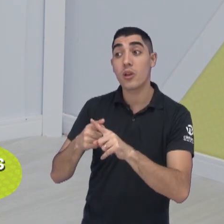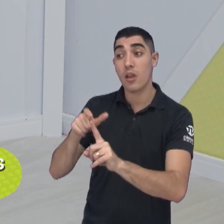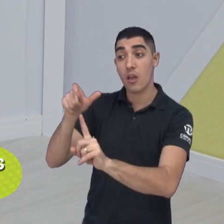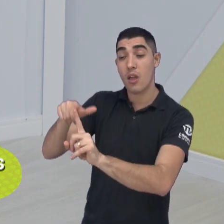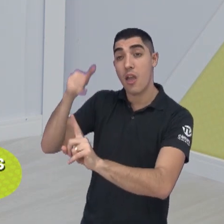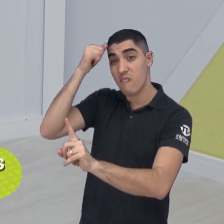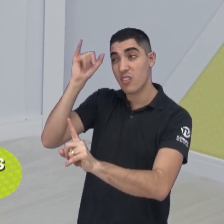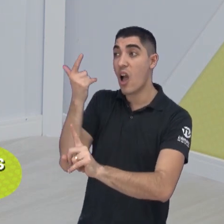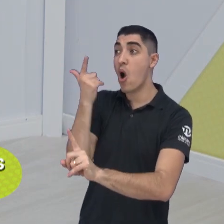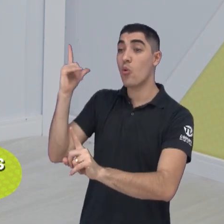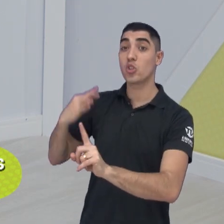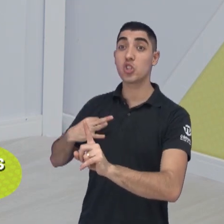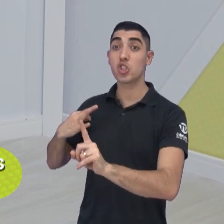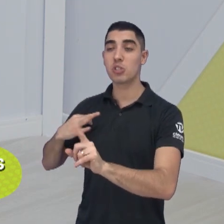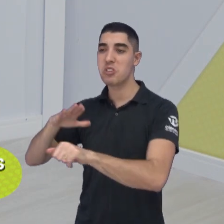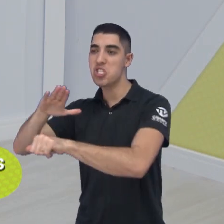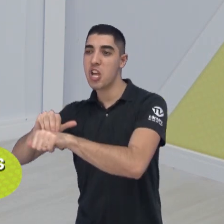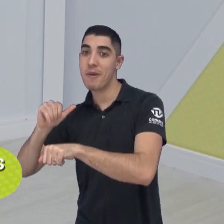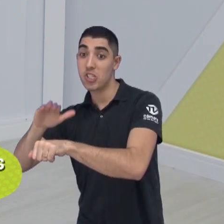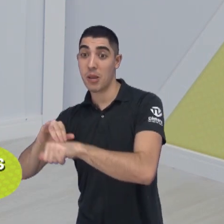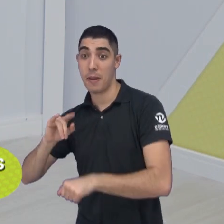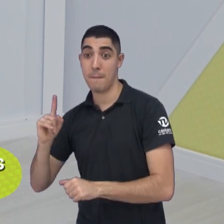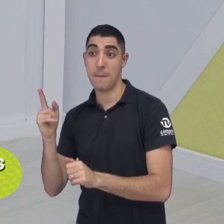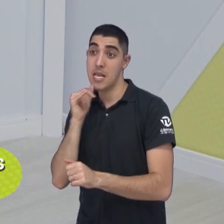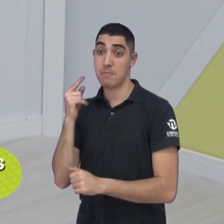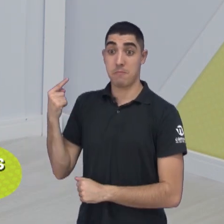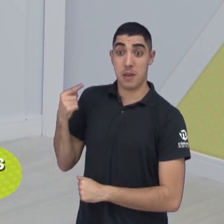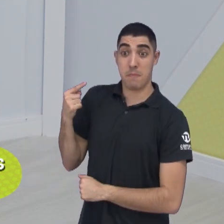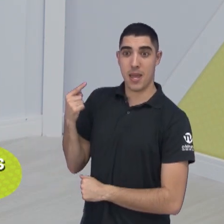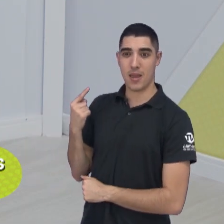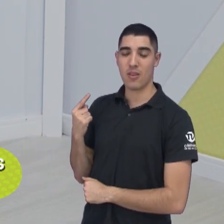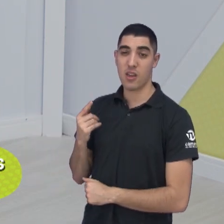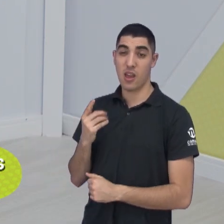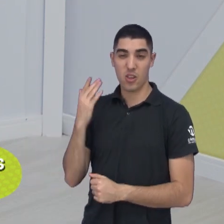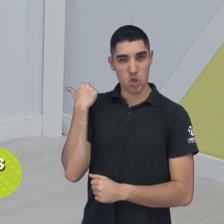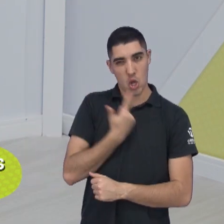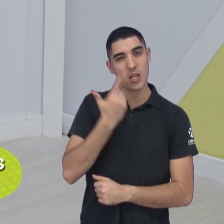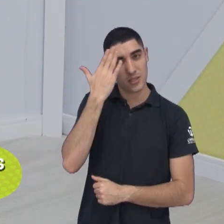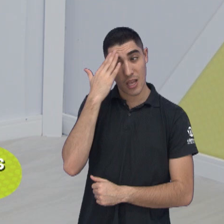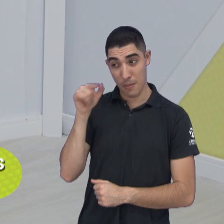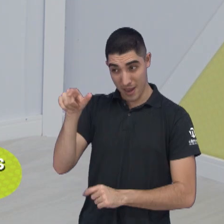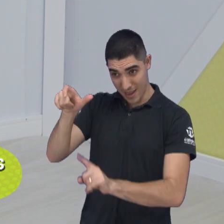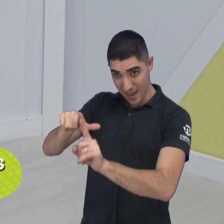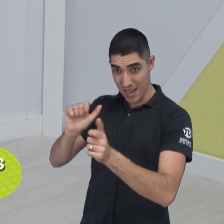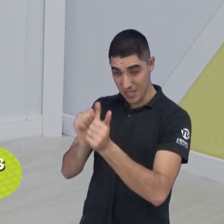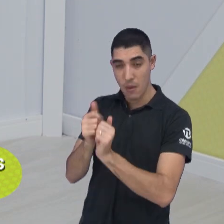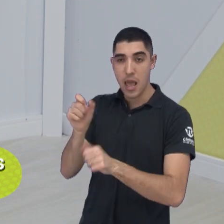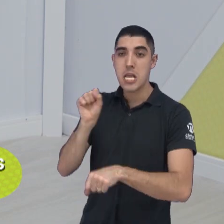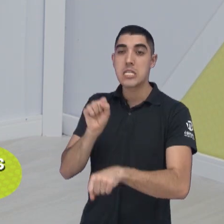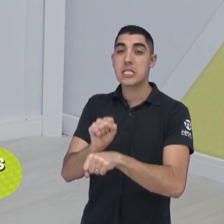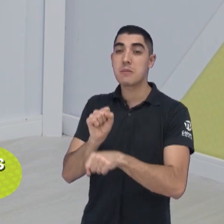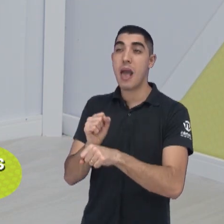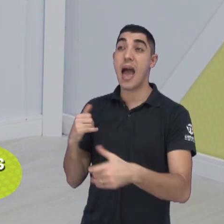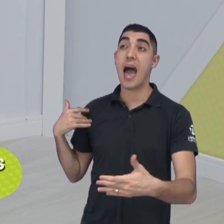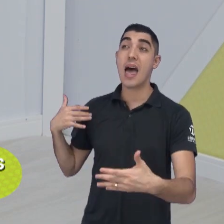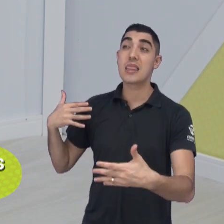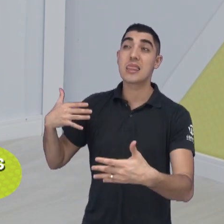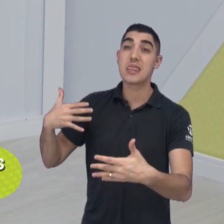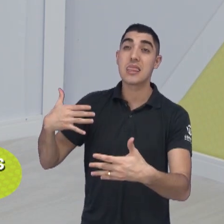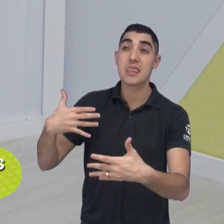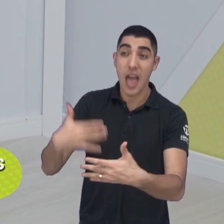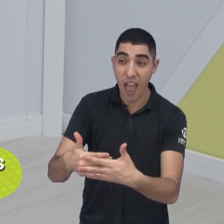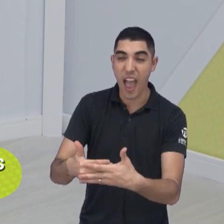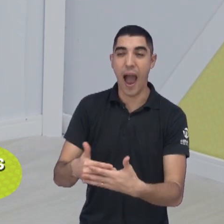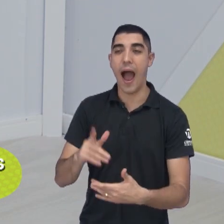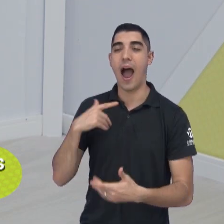leilão desses jogadores, que a gente sabe, muito jogador espera até o último para poder negociar, para tentar firmar um contrato melhor, de repente ir para